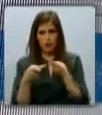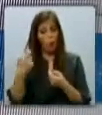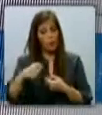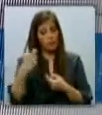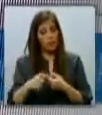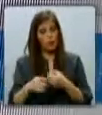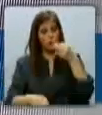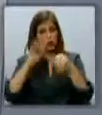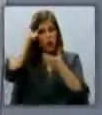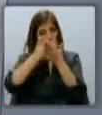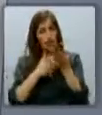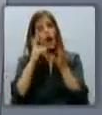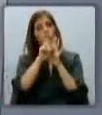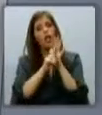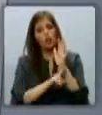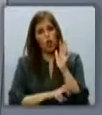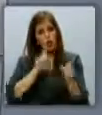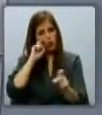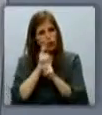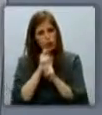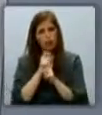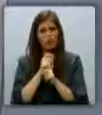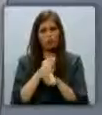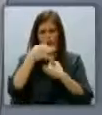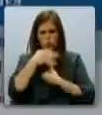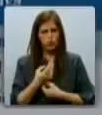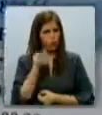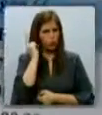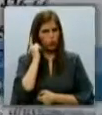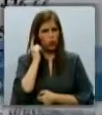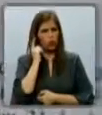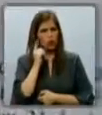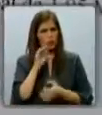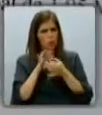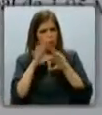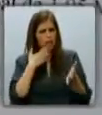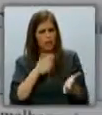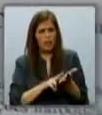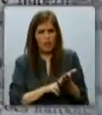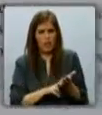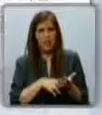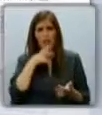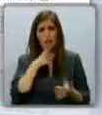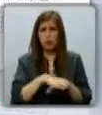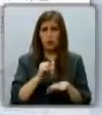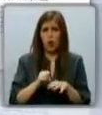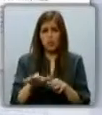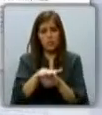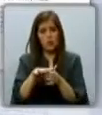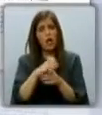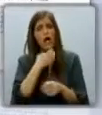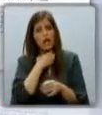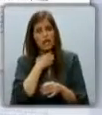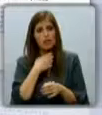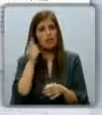constitucional o relatório de auditoria É seguramente injusto perante a realidade afirma que faça à conjuntura de crise e com vista ao